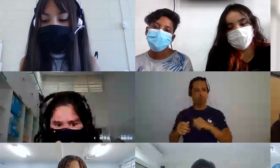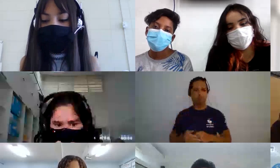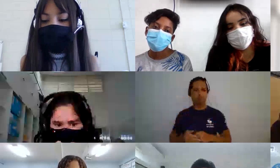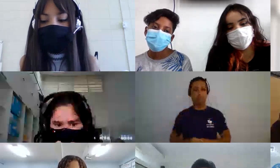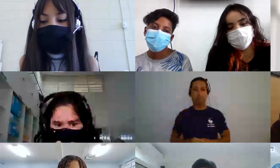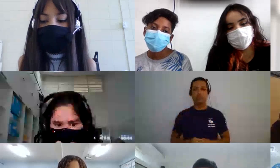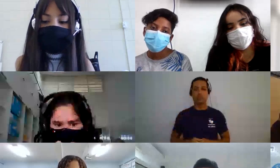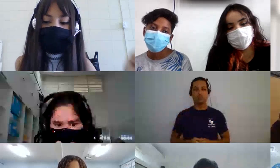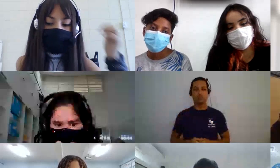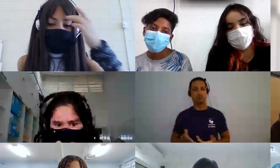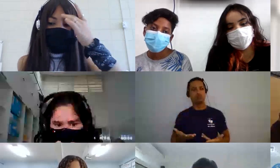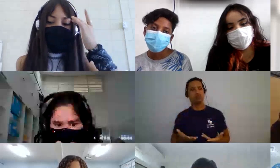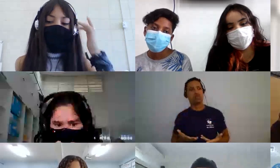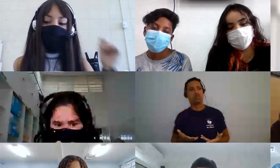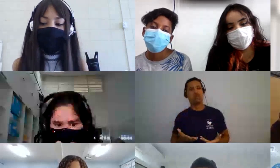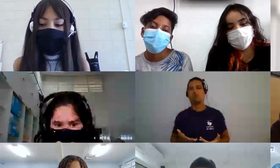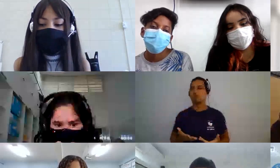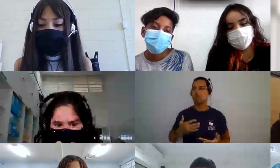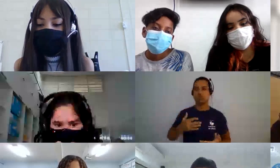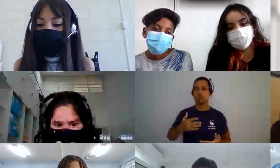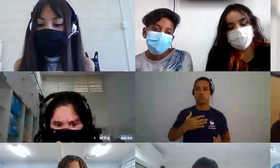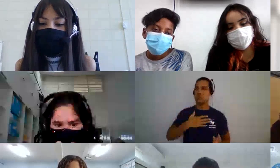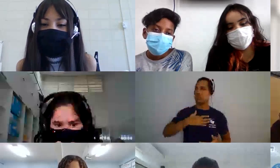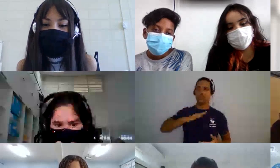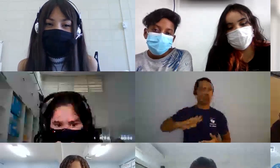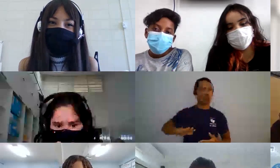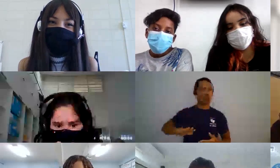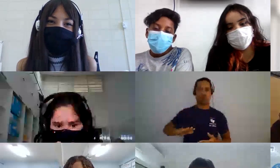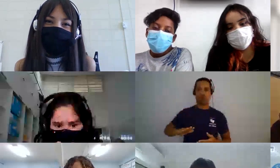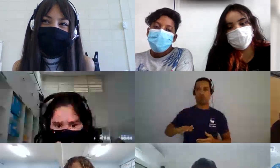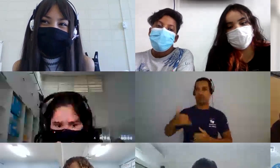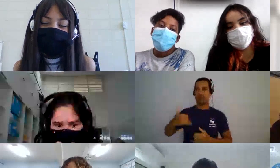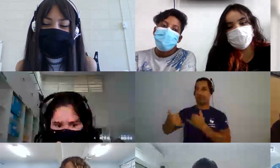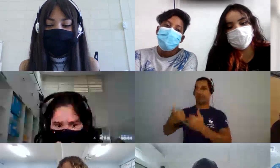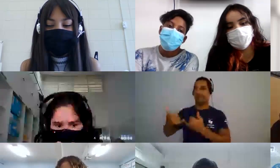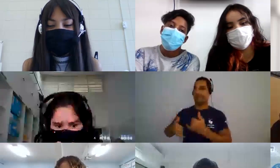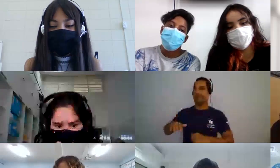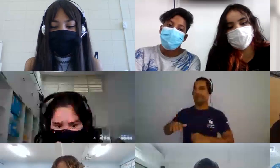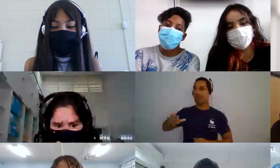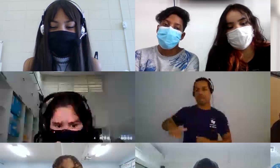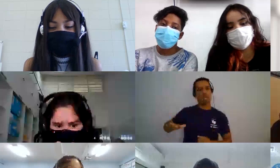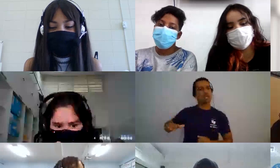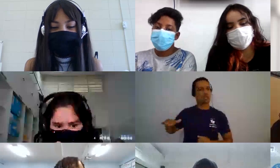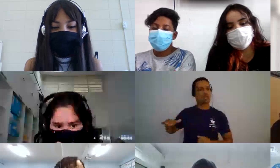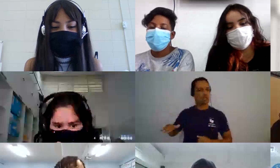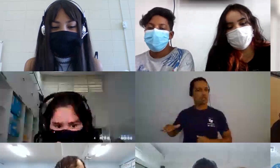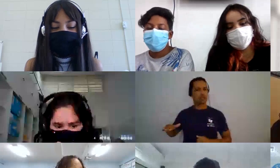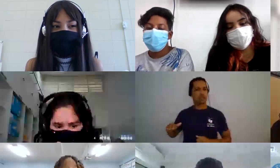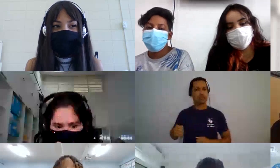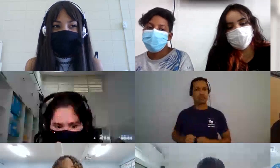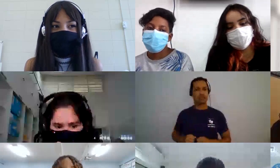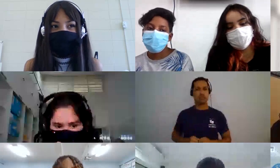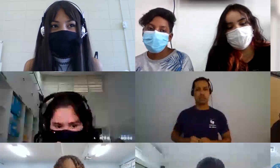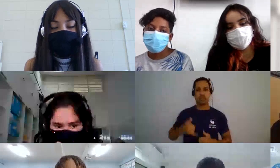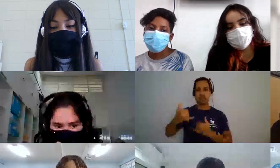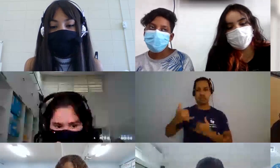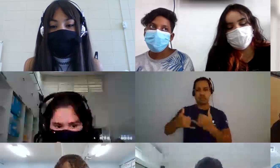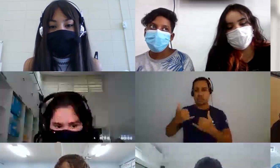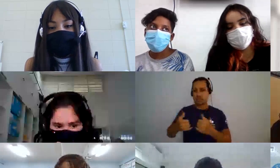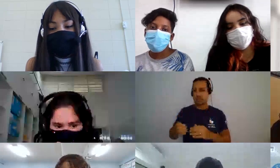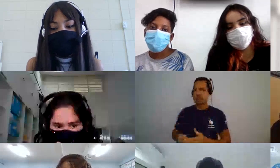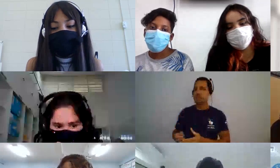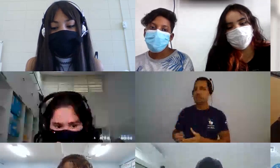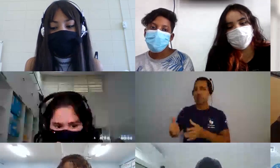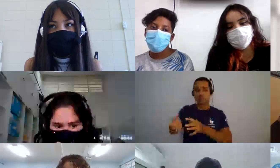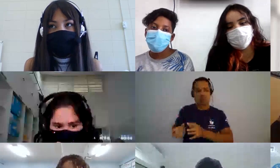mais coisa de criança, você já não curte mais aquele teu brinquedo que você curtia, deve estar guardado, empoeirado. Você